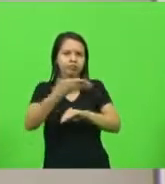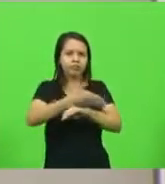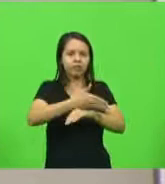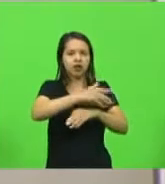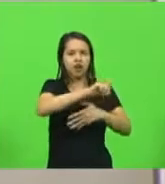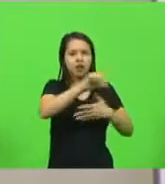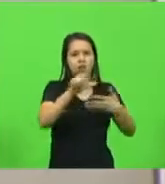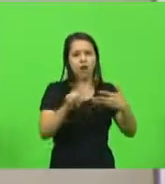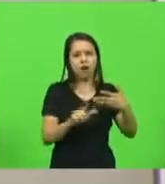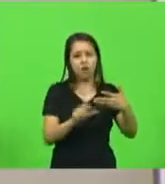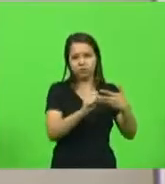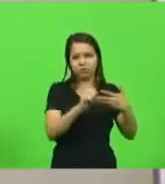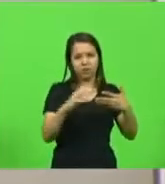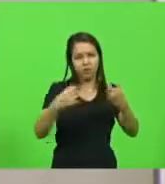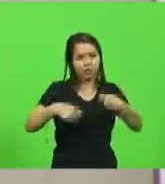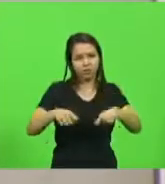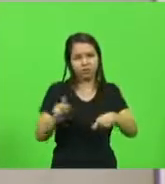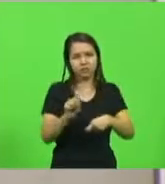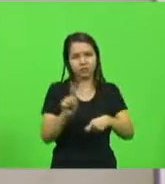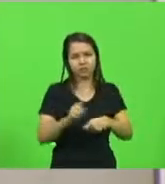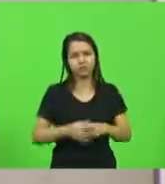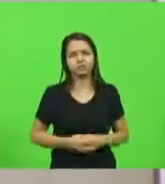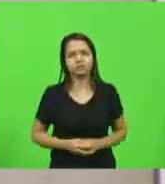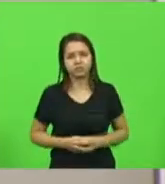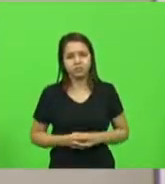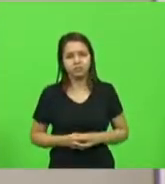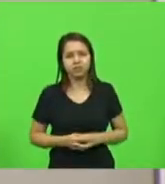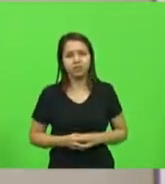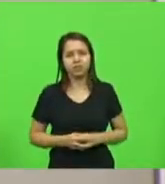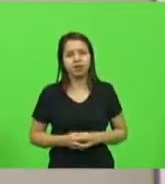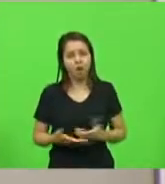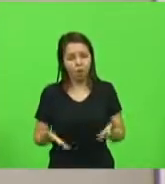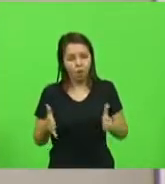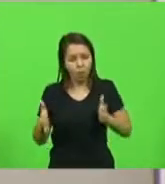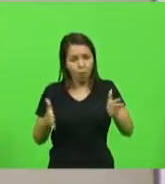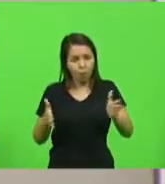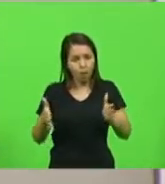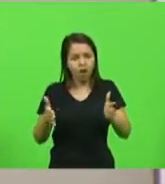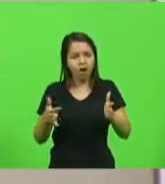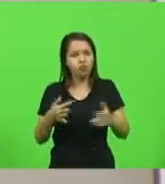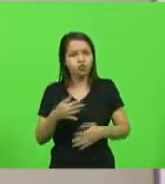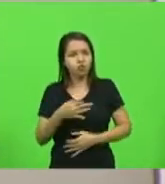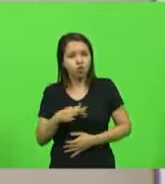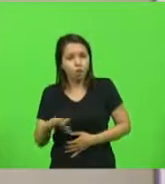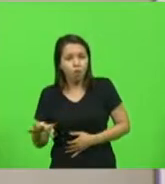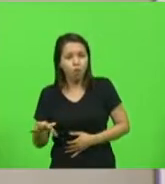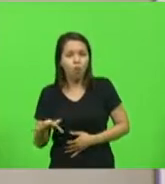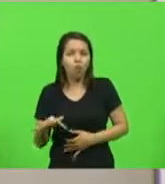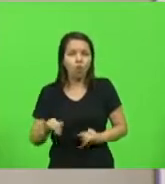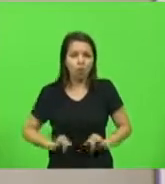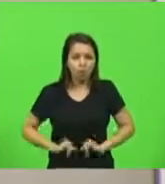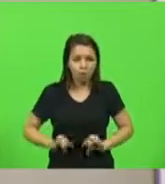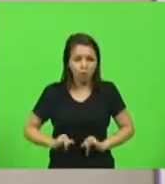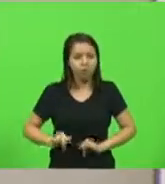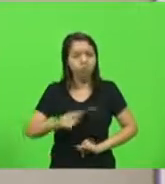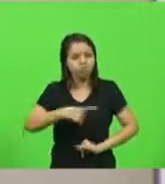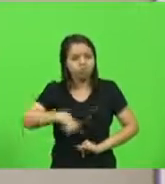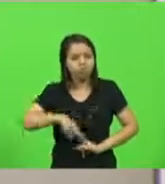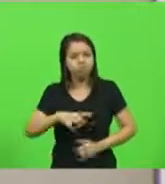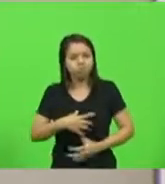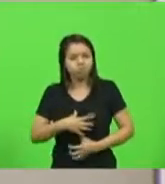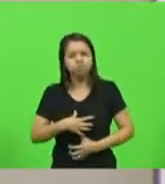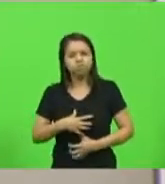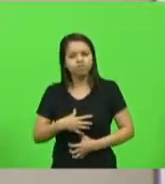Catarina. Então, este momento de dor e de sofrimento também nos trouxe uma luz e uma certeza de que aquele